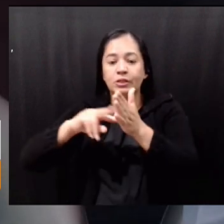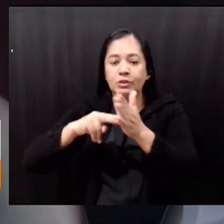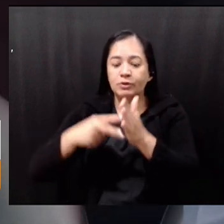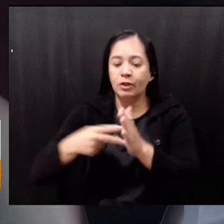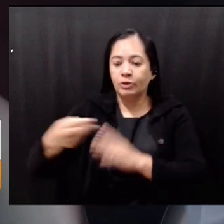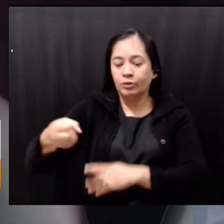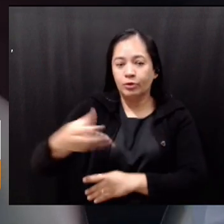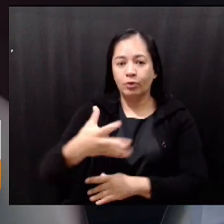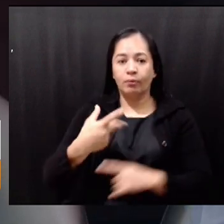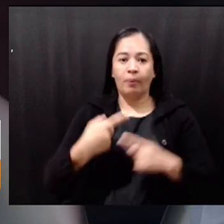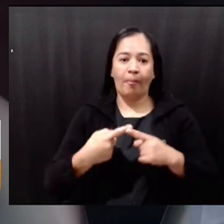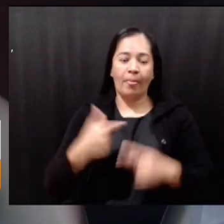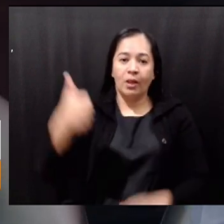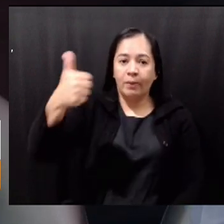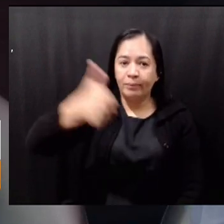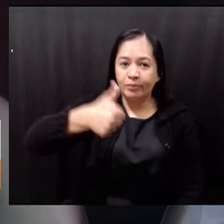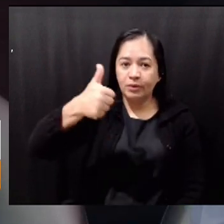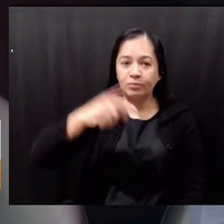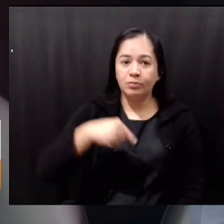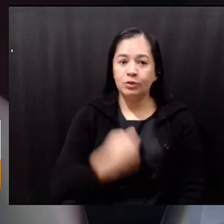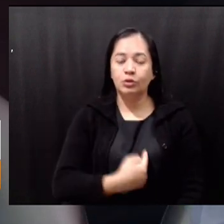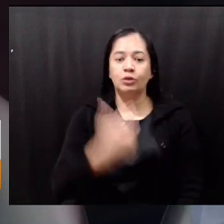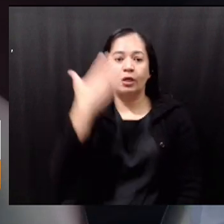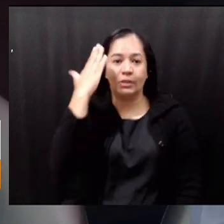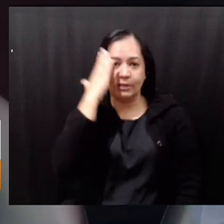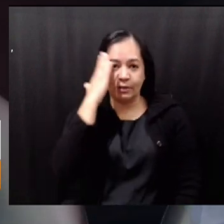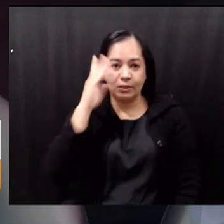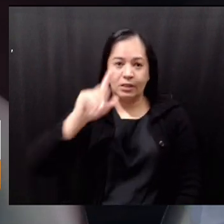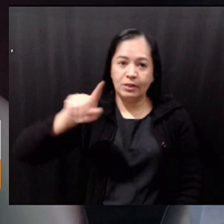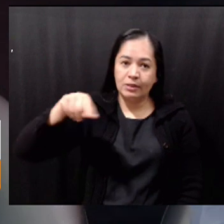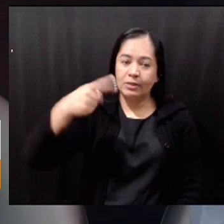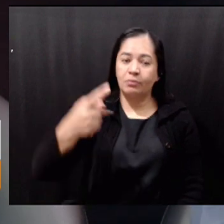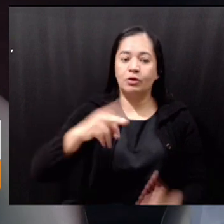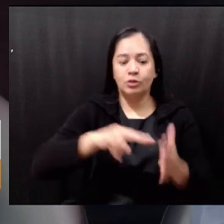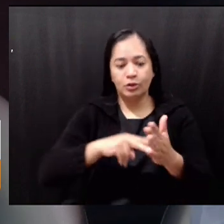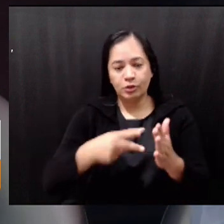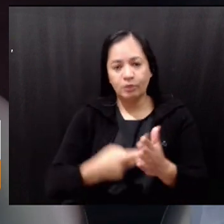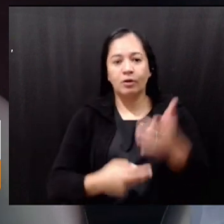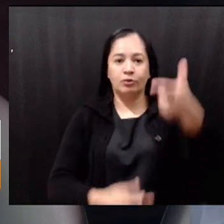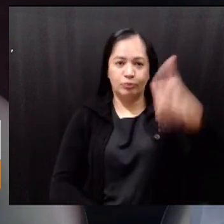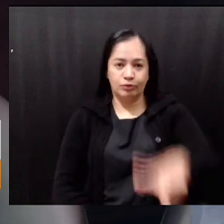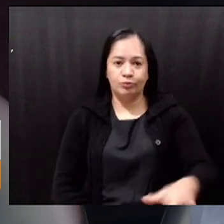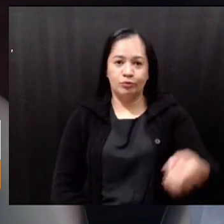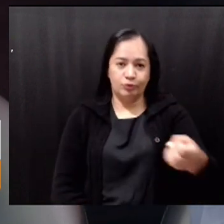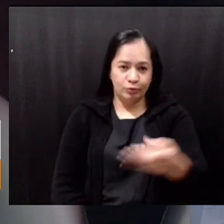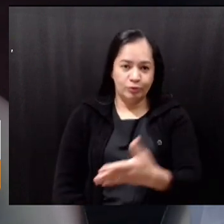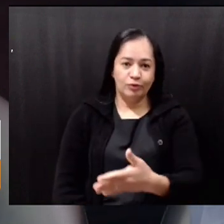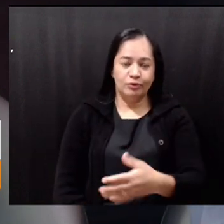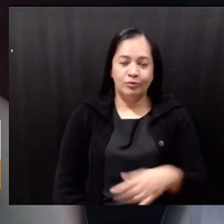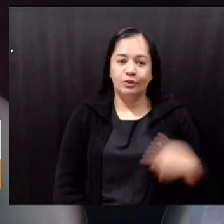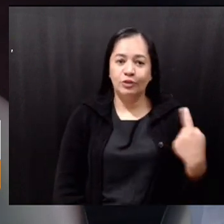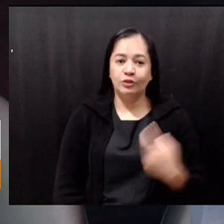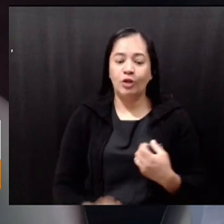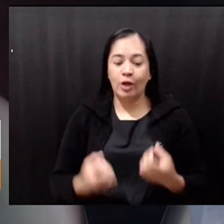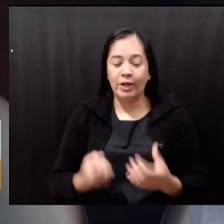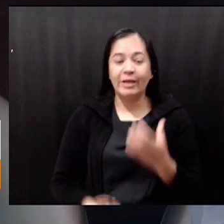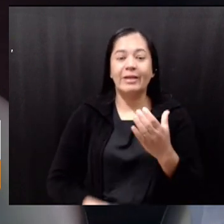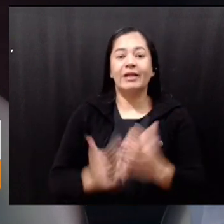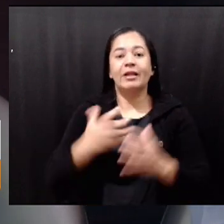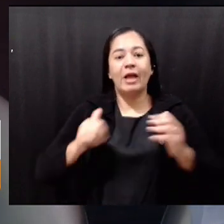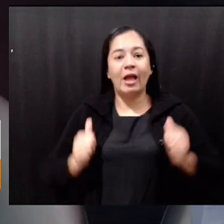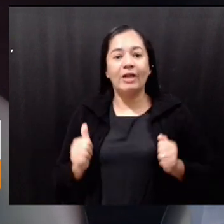gente compreende, depois a gente ressignifica e a gente cria ações e cria comportamentos para